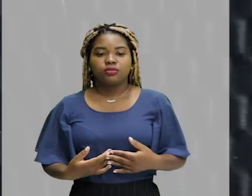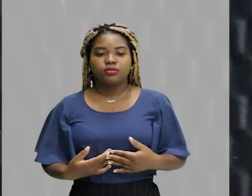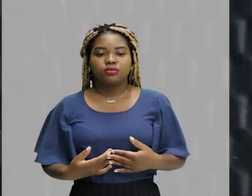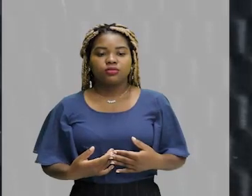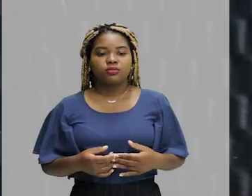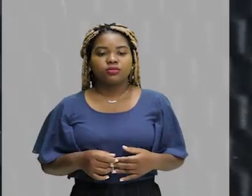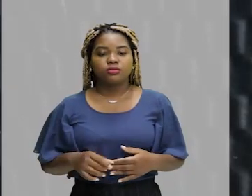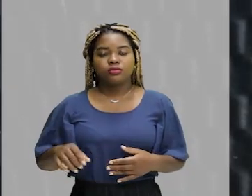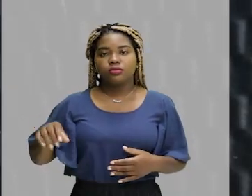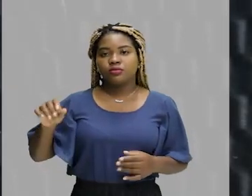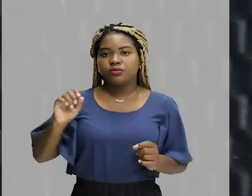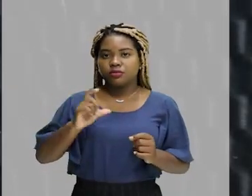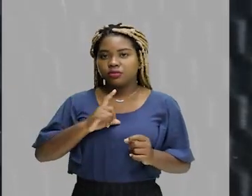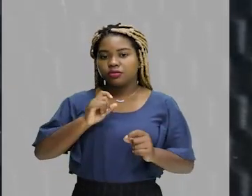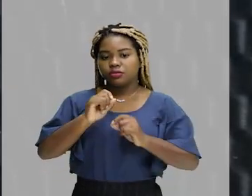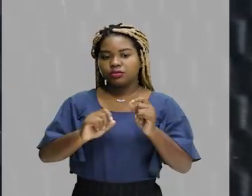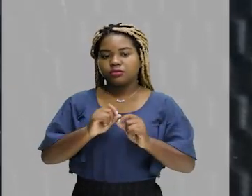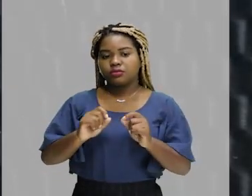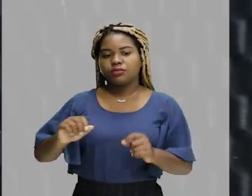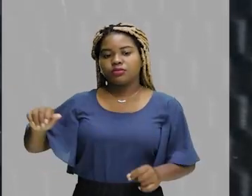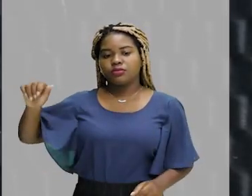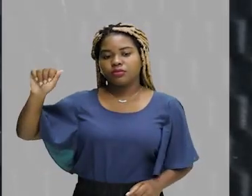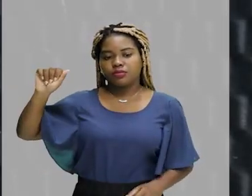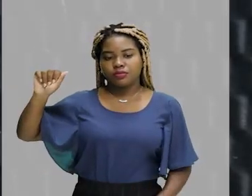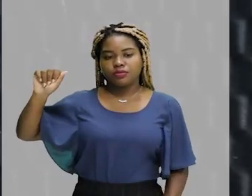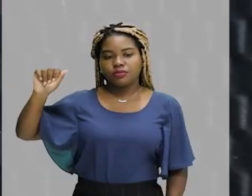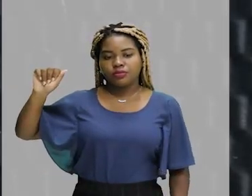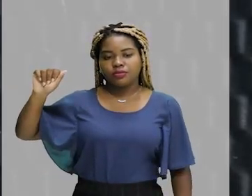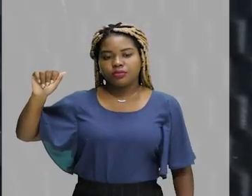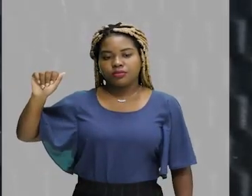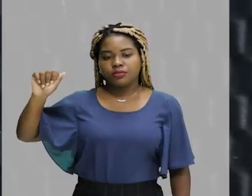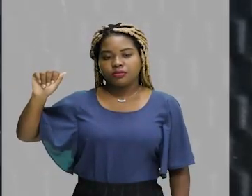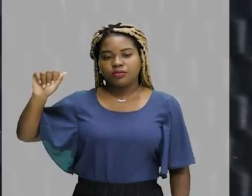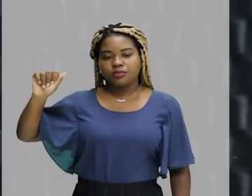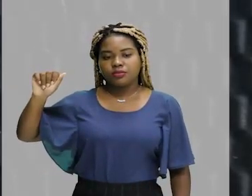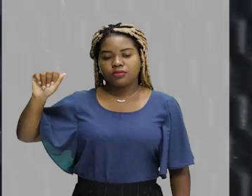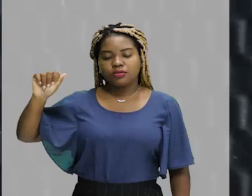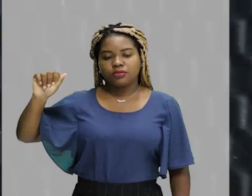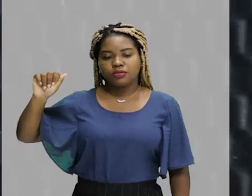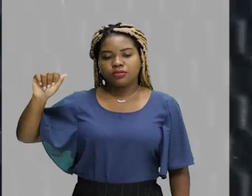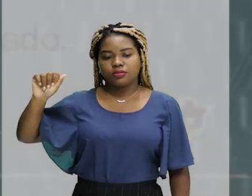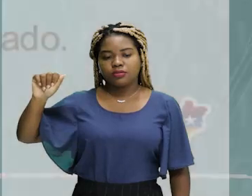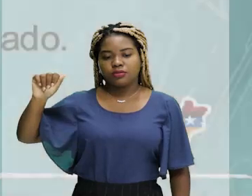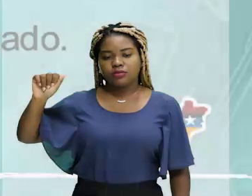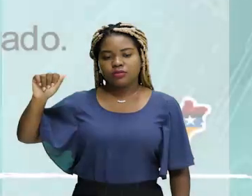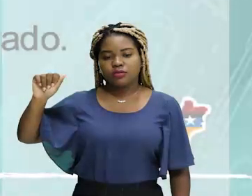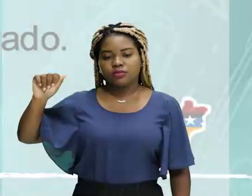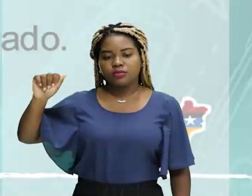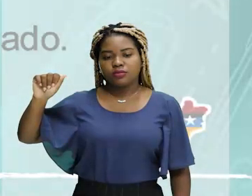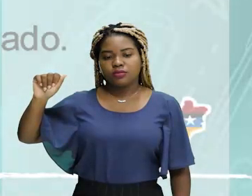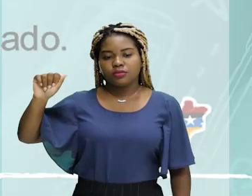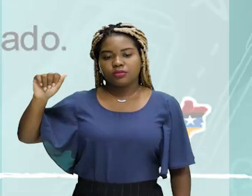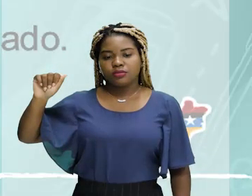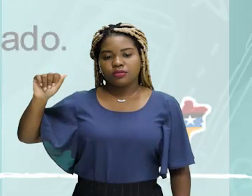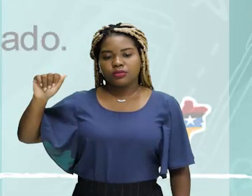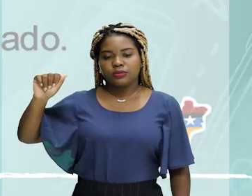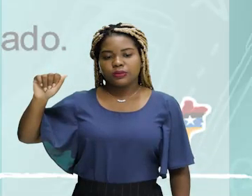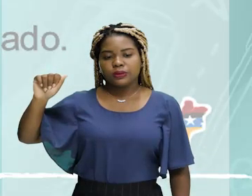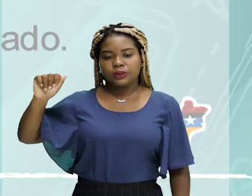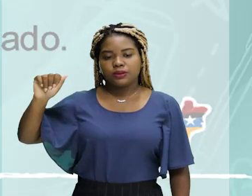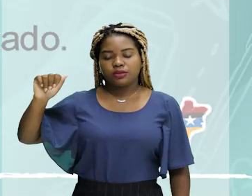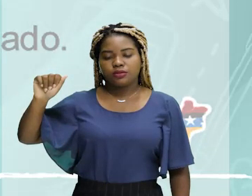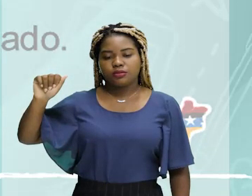gente. Então, podemos afirmar o que sobre o artesanato? O que nós devemos afirmar sobre o artesanato? Letra A.